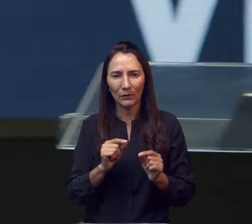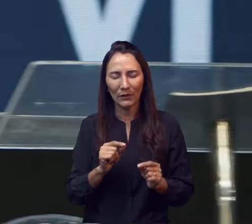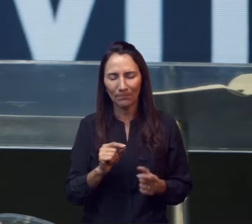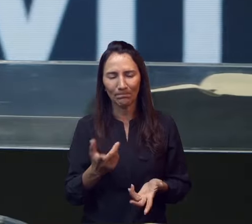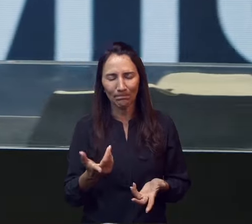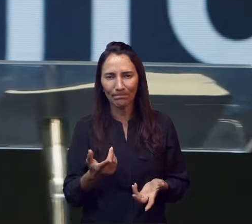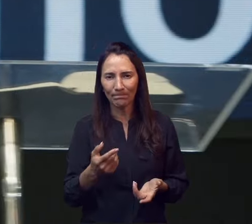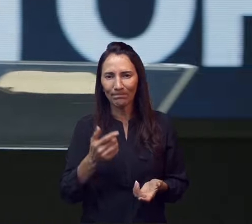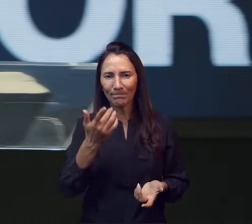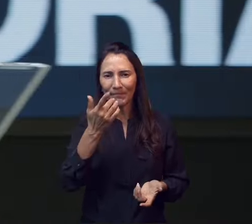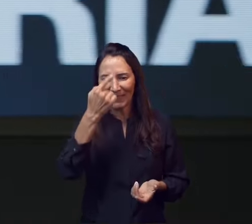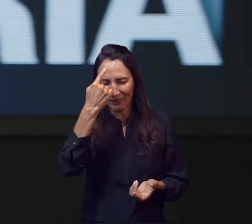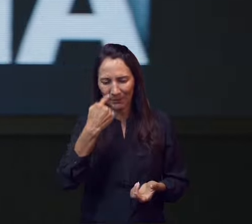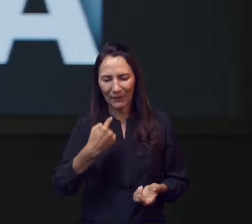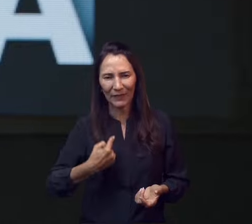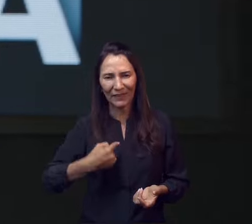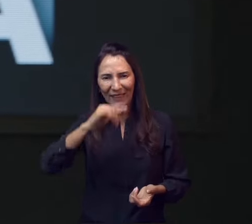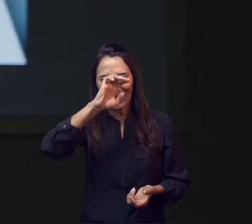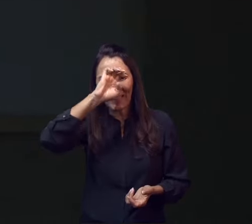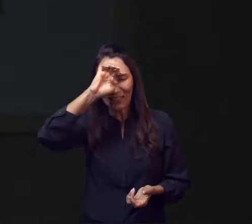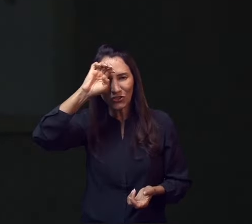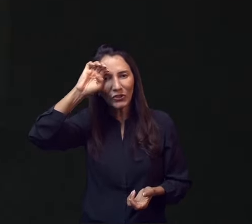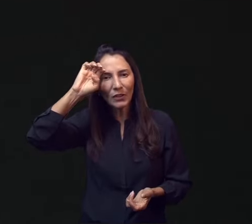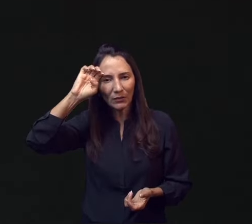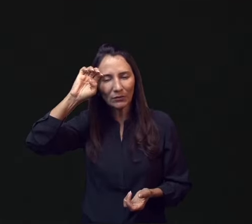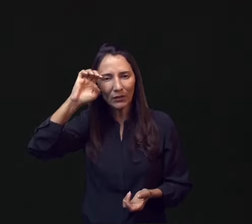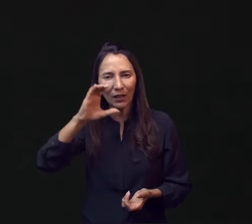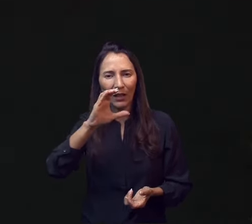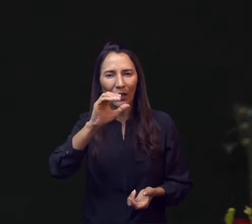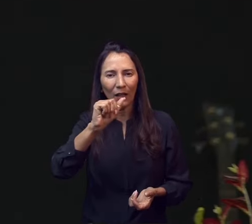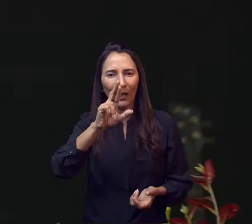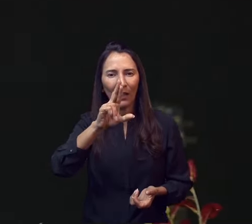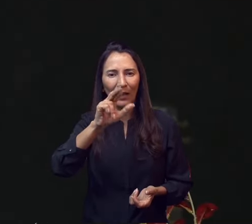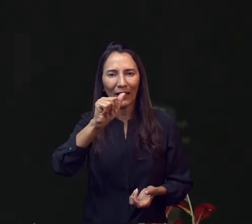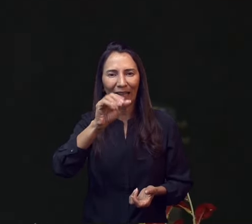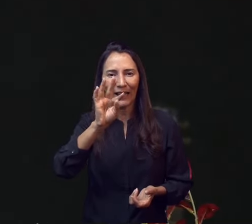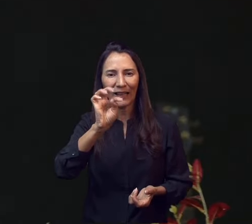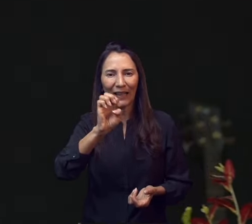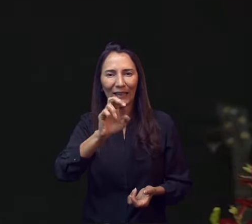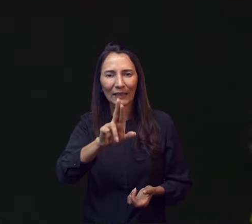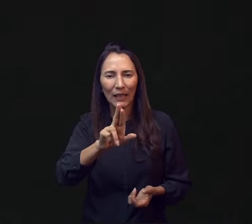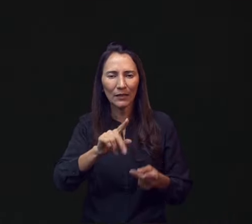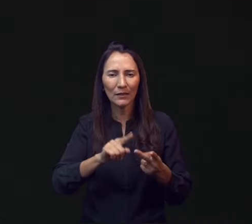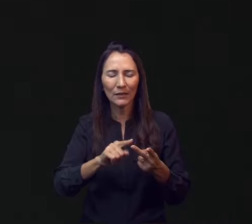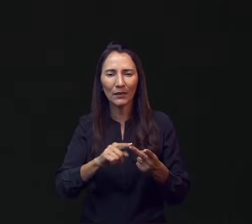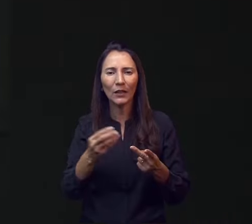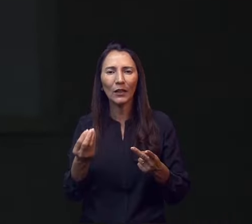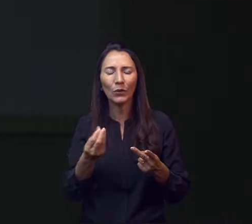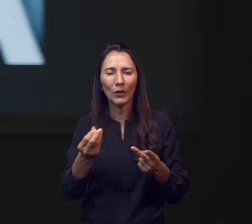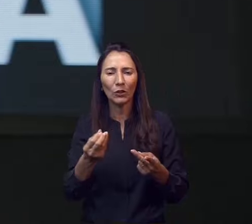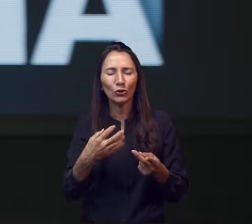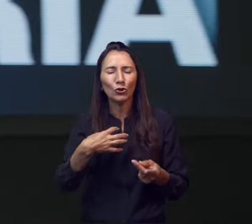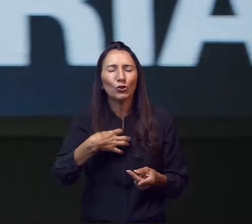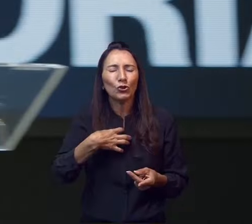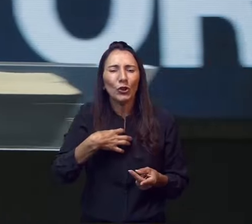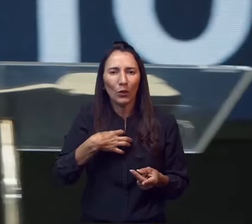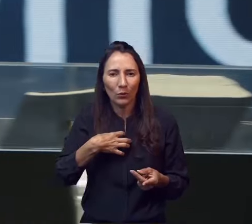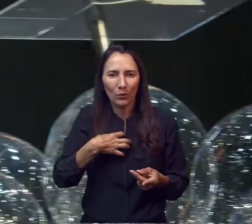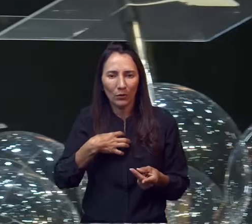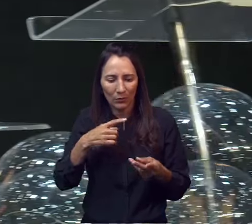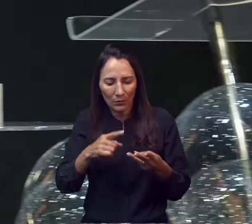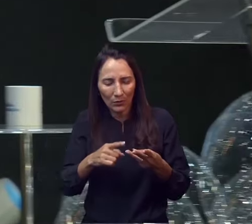a soma soma-se caráter chama-se temperamento e inteligência são